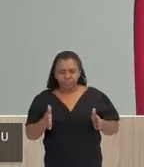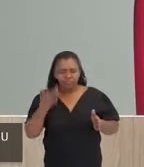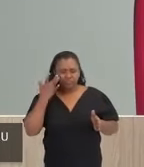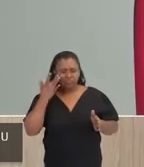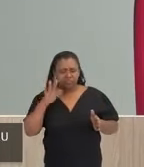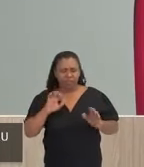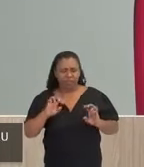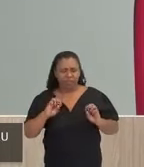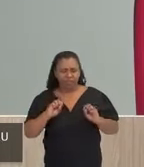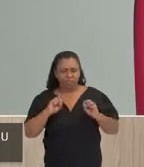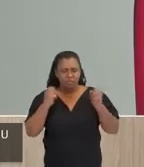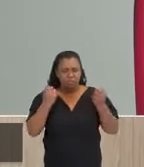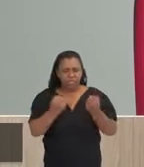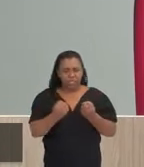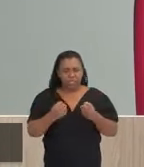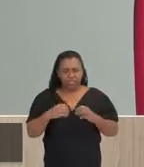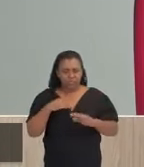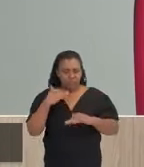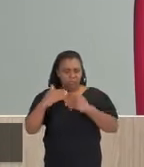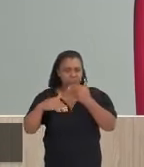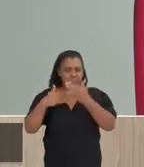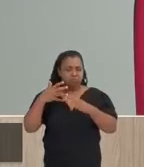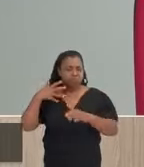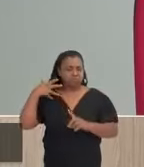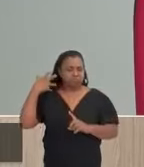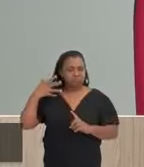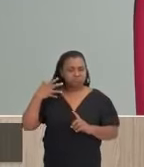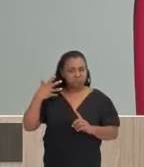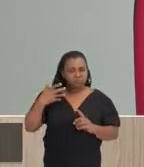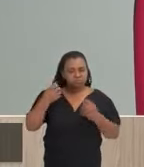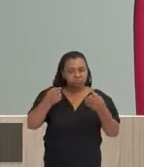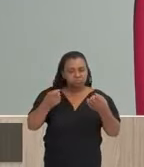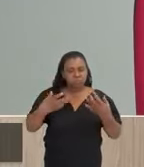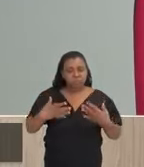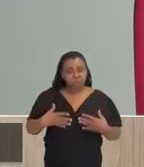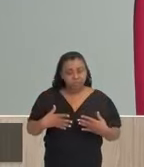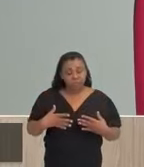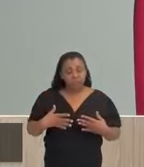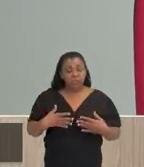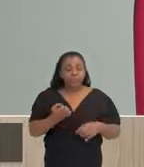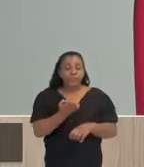se avançasse numa discussão sobre o estágio do ensino médio regular.